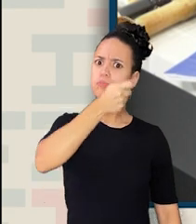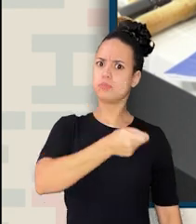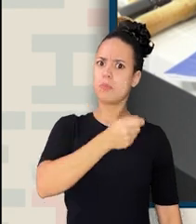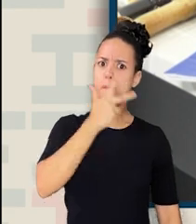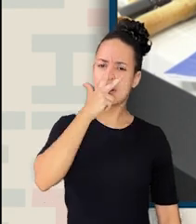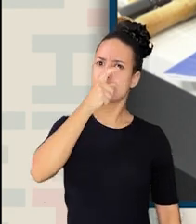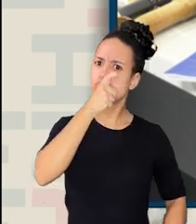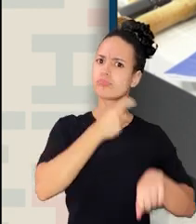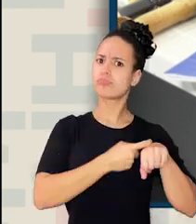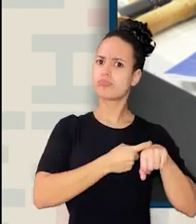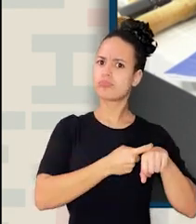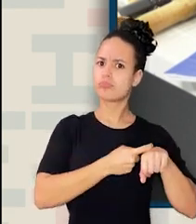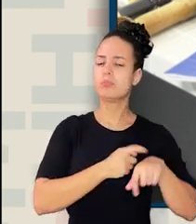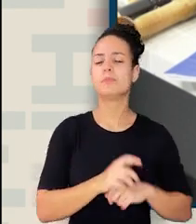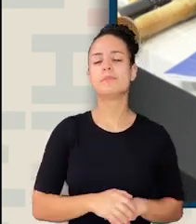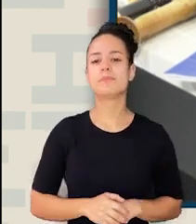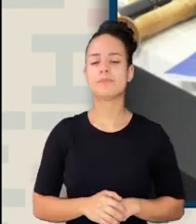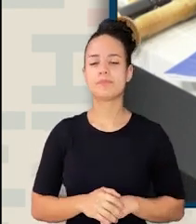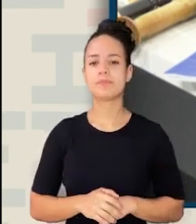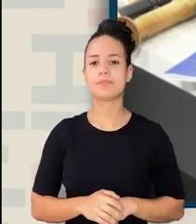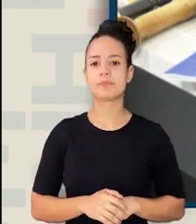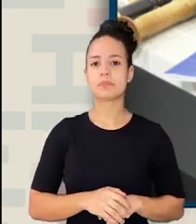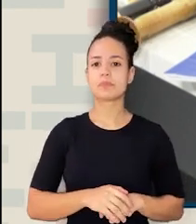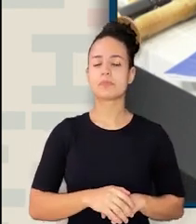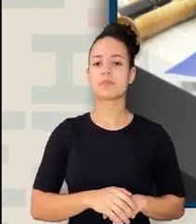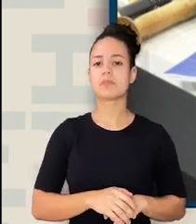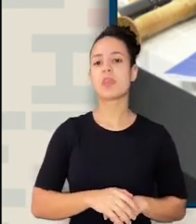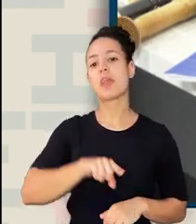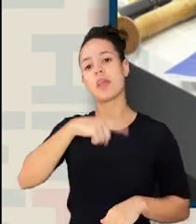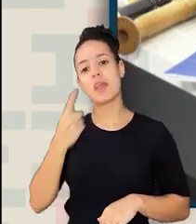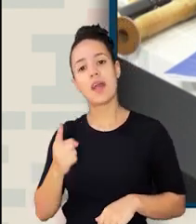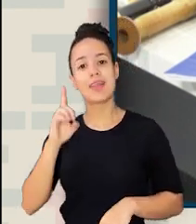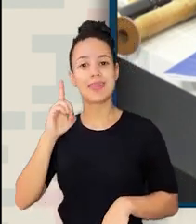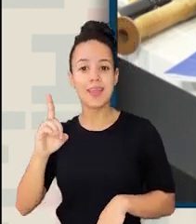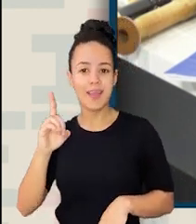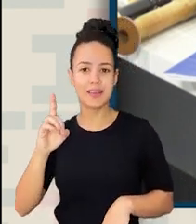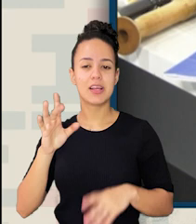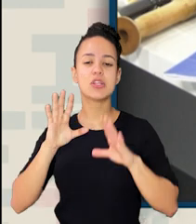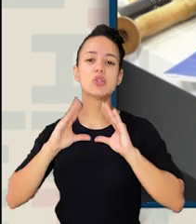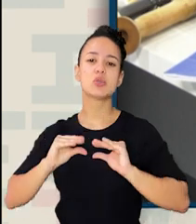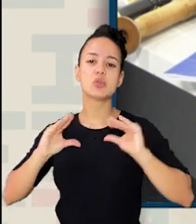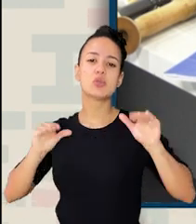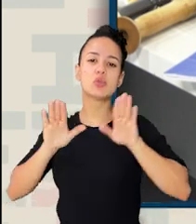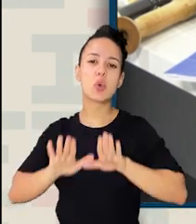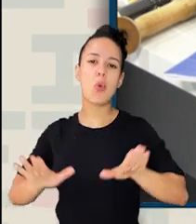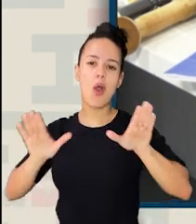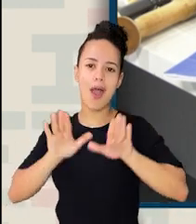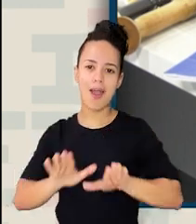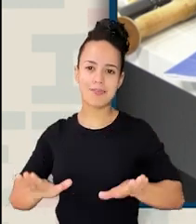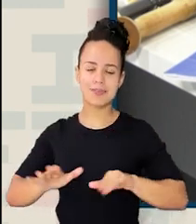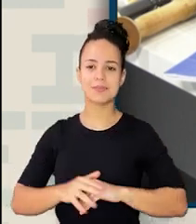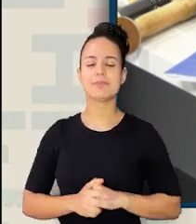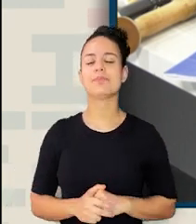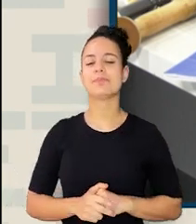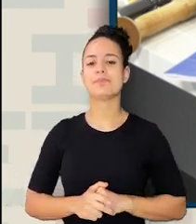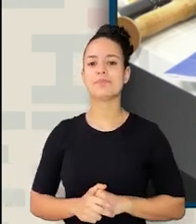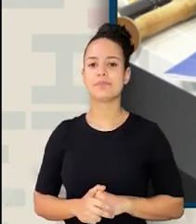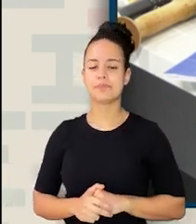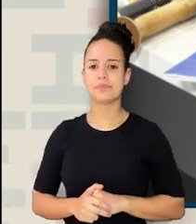Mais dura, mais ríspida. E outra mais suave, certo?